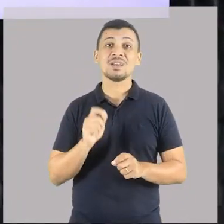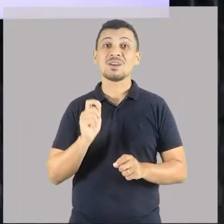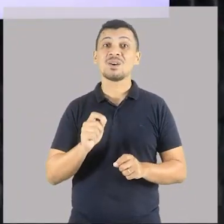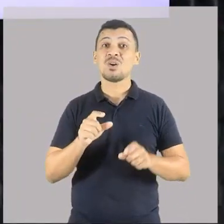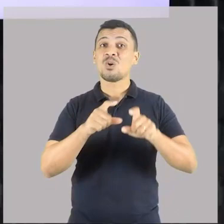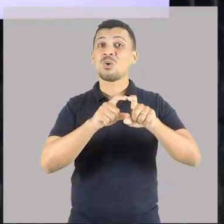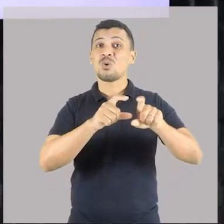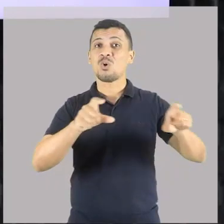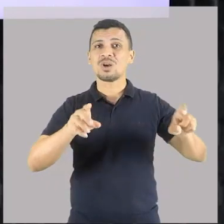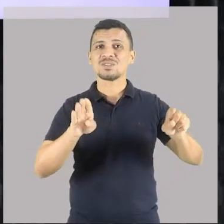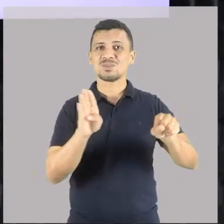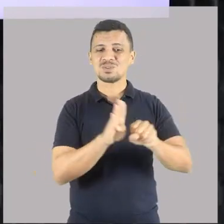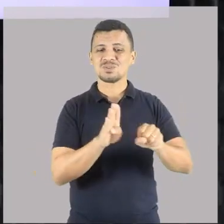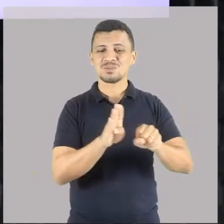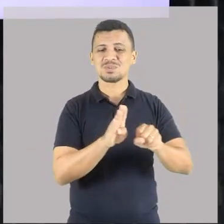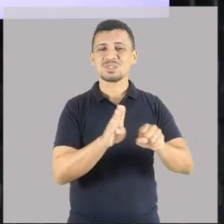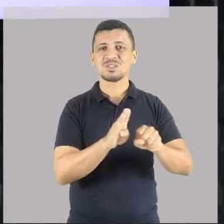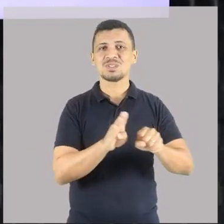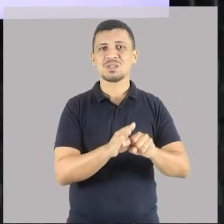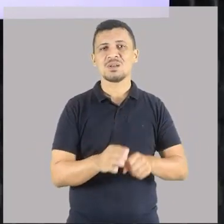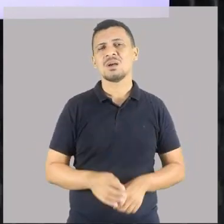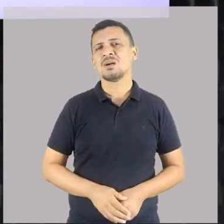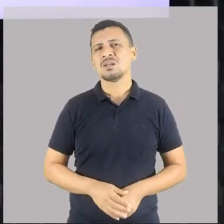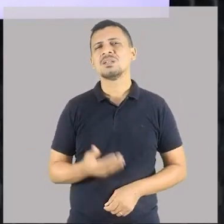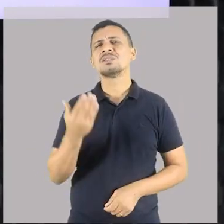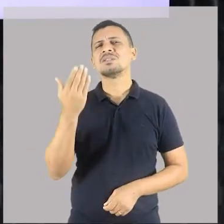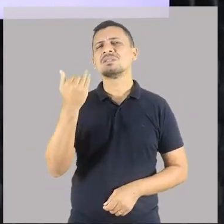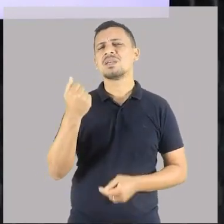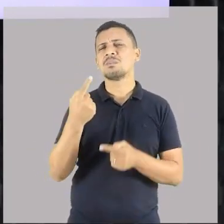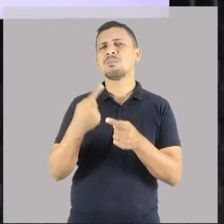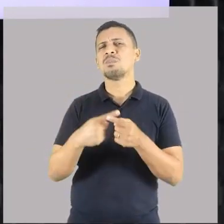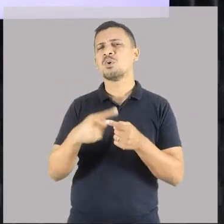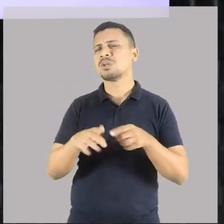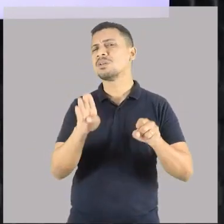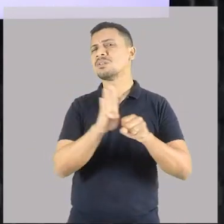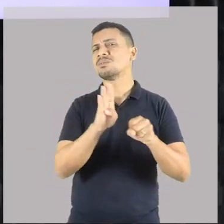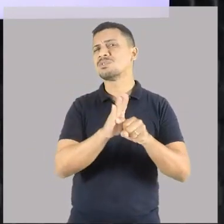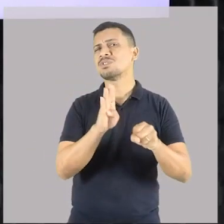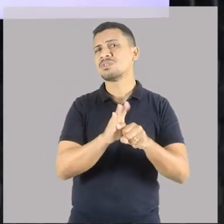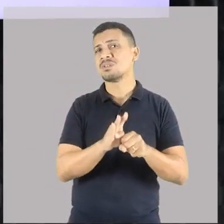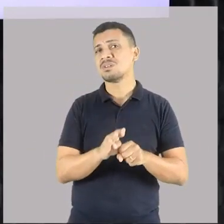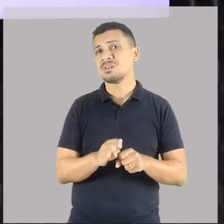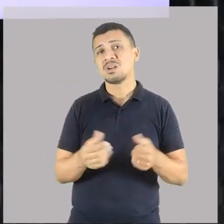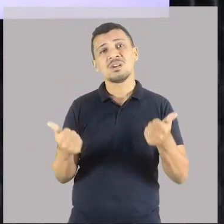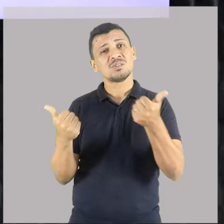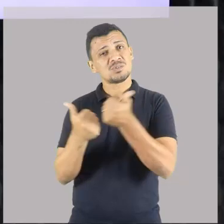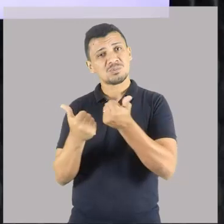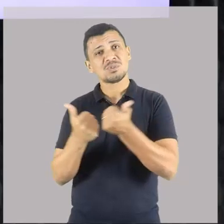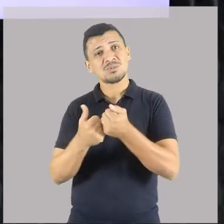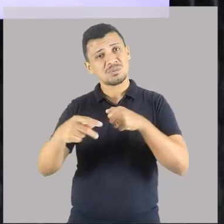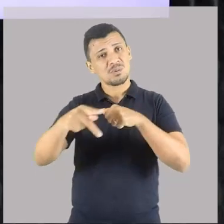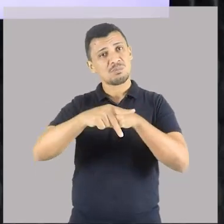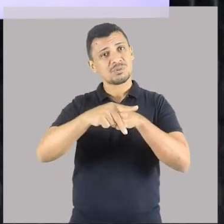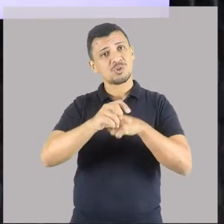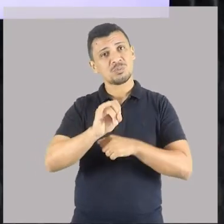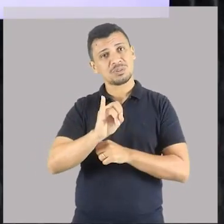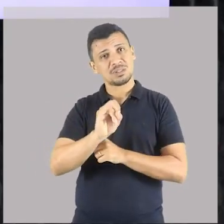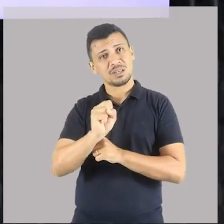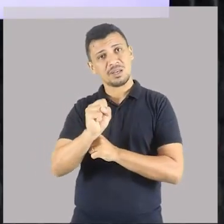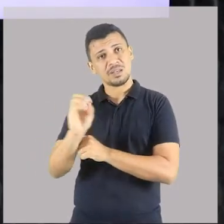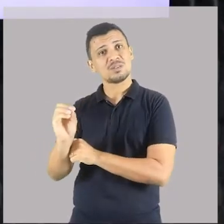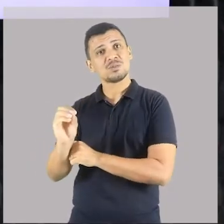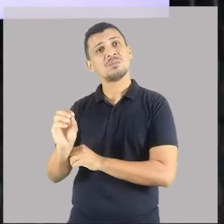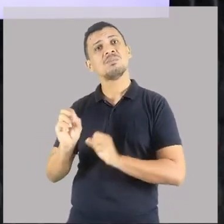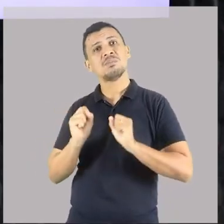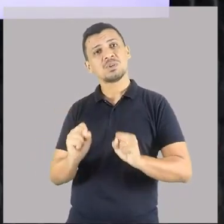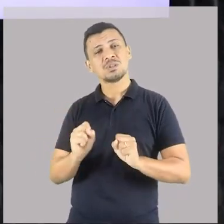oração substantiva. Por que eu sei que é substantiva, Josefina? Porque eu posso substituí-la pelo pronome isso. E qual é a função